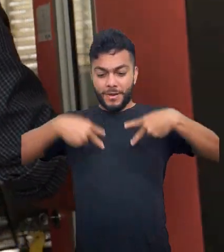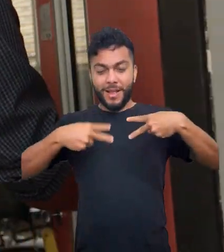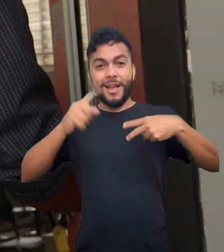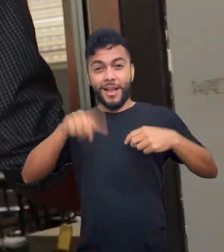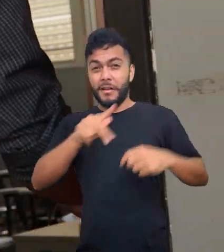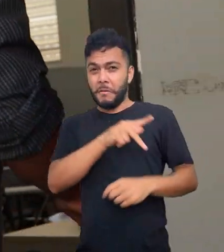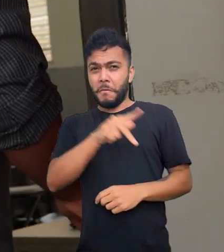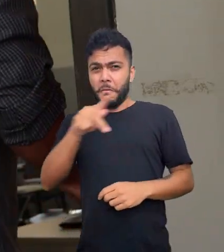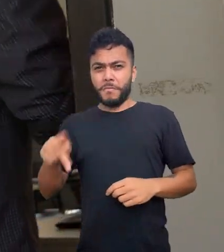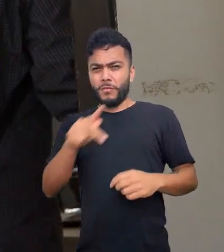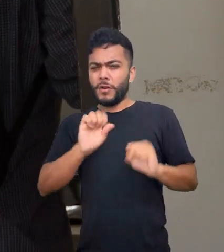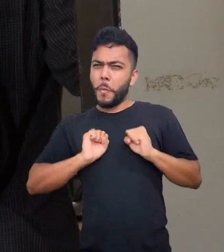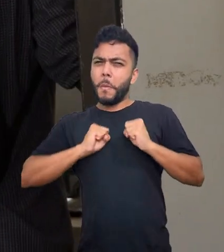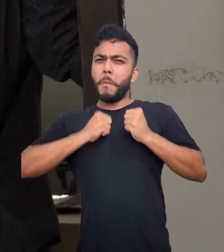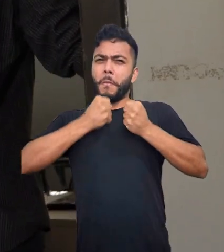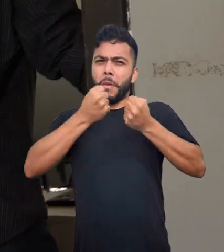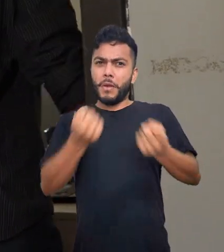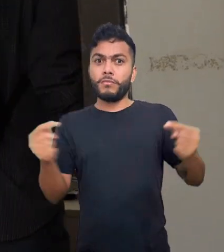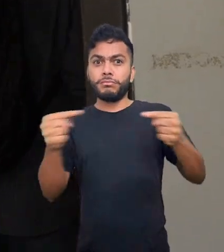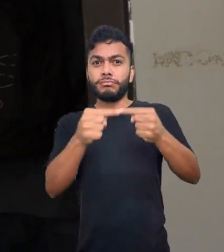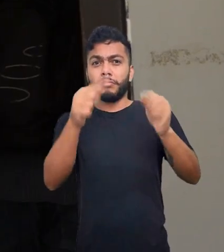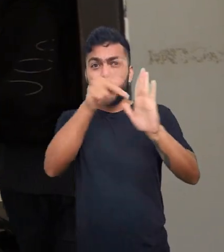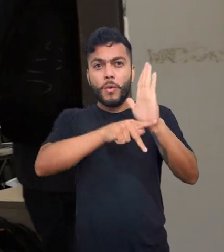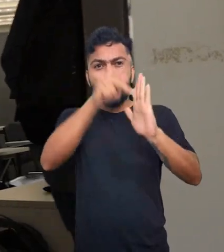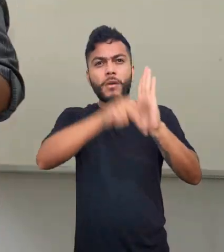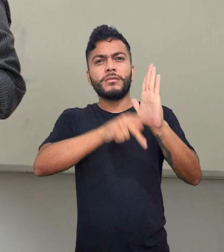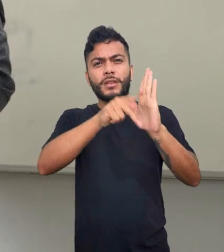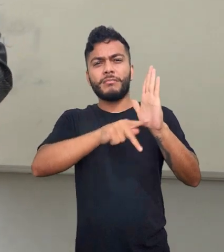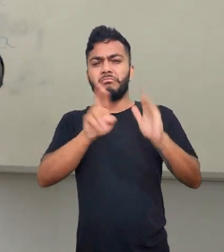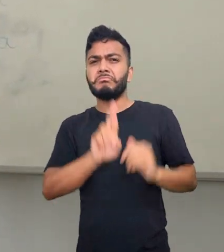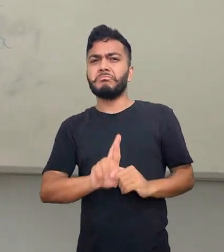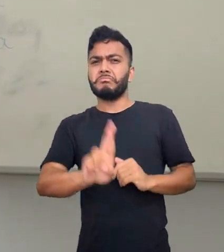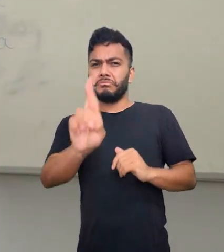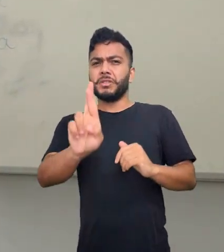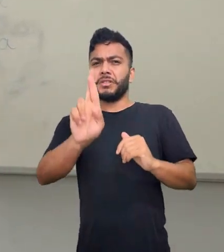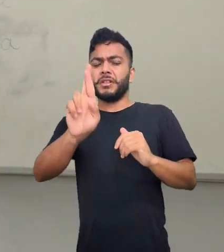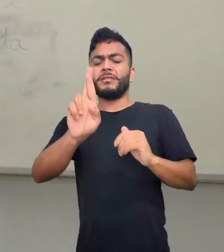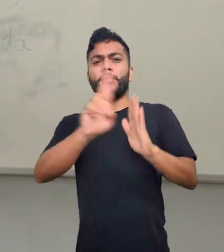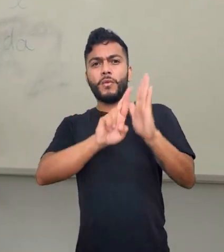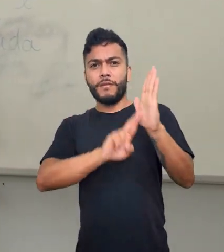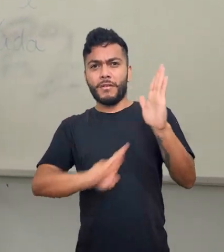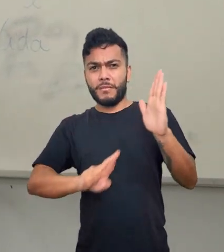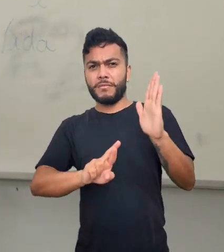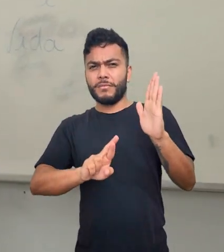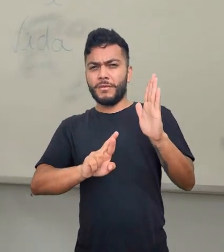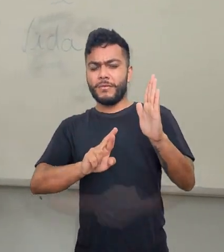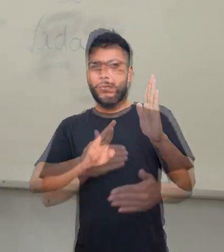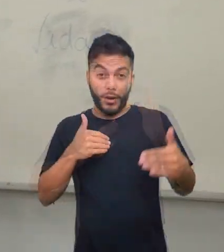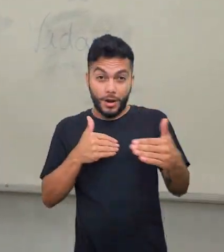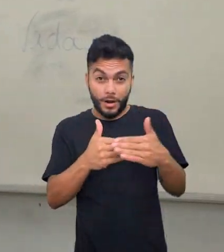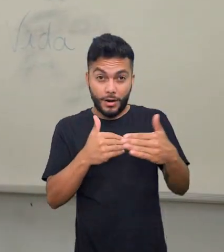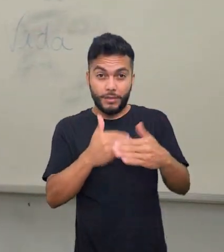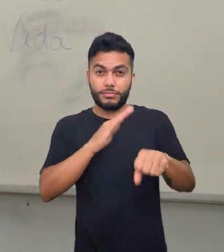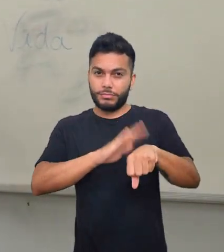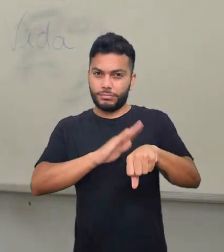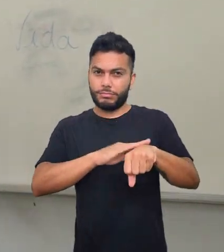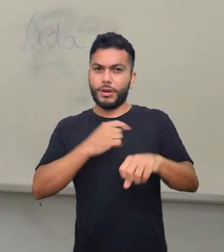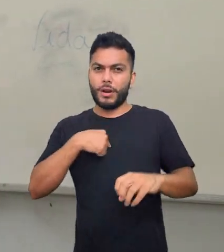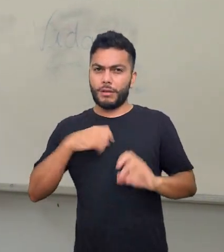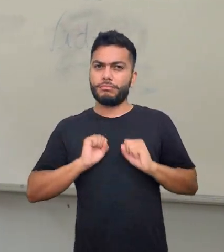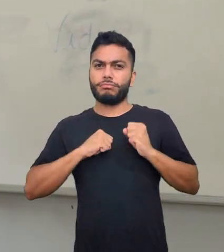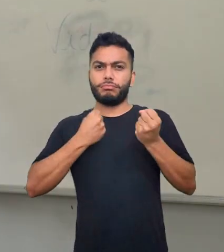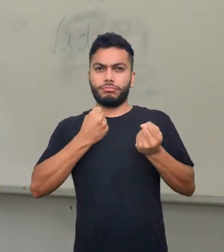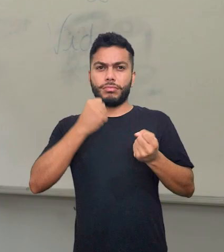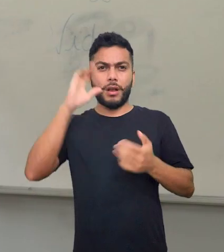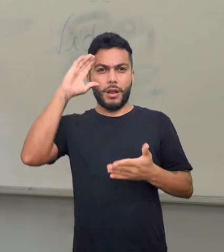Muito recentemente nós defendemos nossa tese no programa de pós-graduação em educação da UFBA, né? Nós